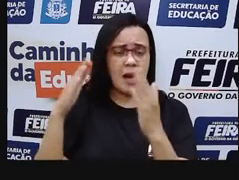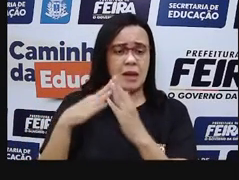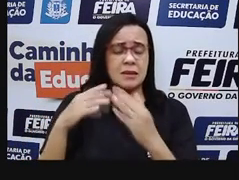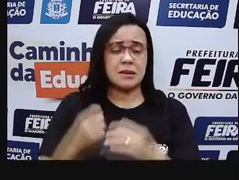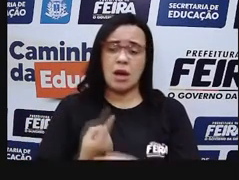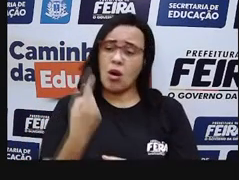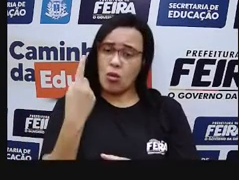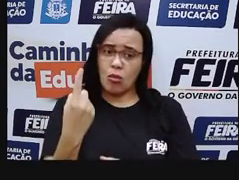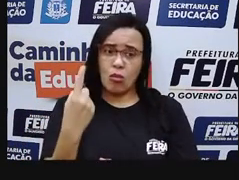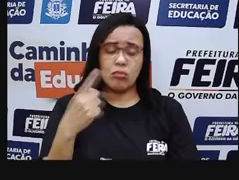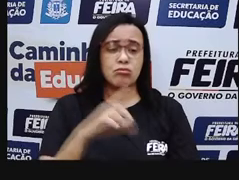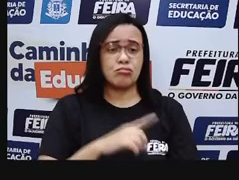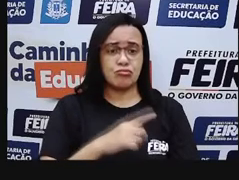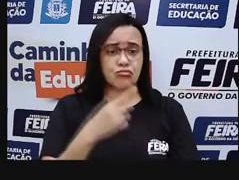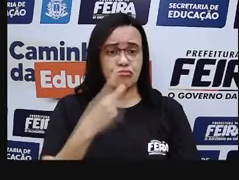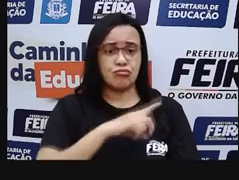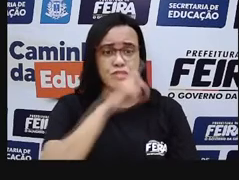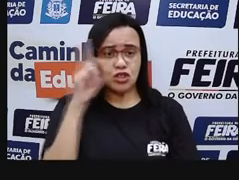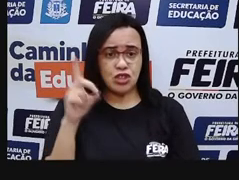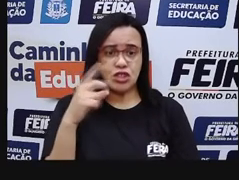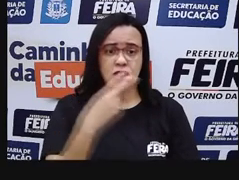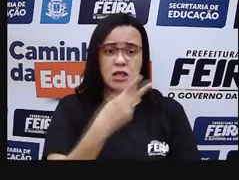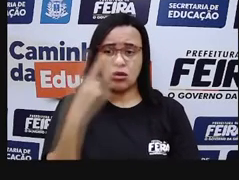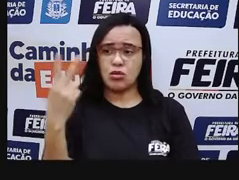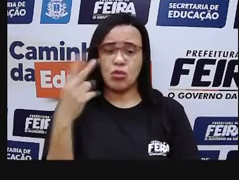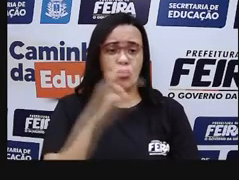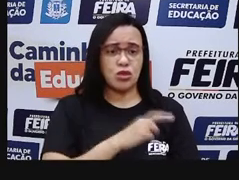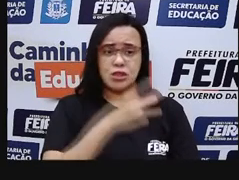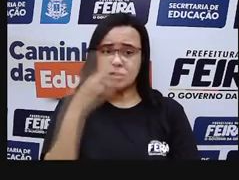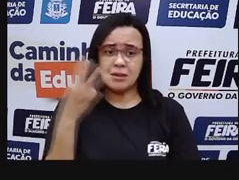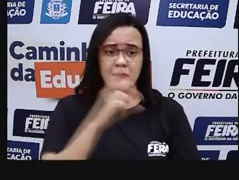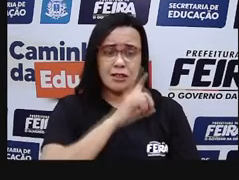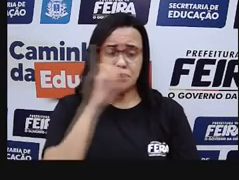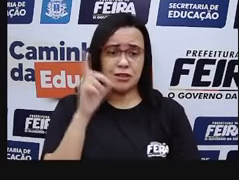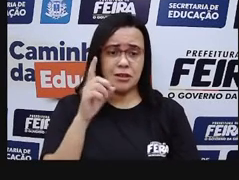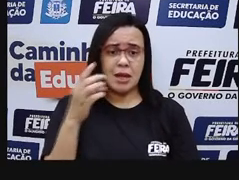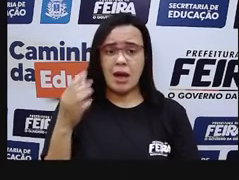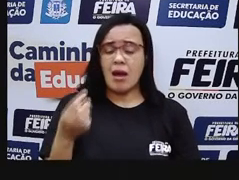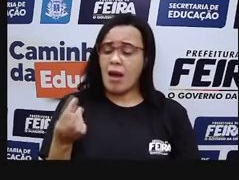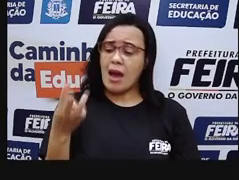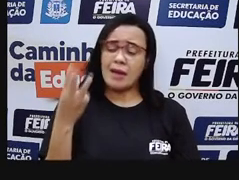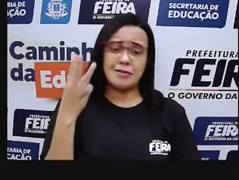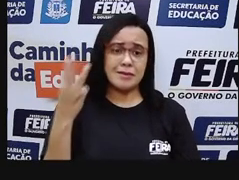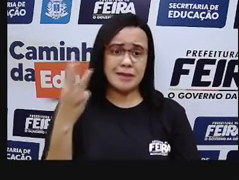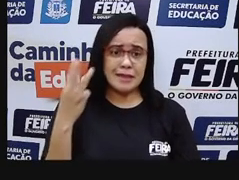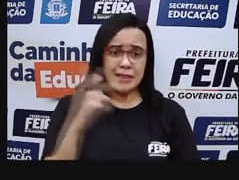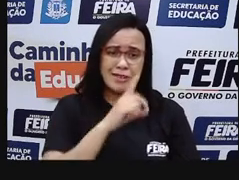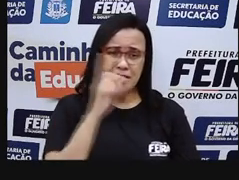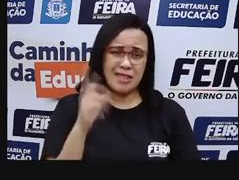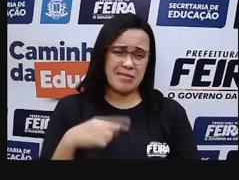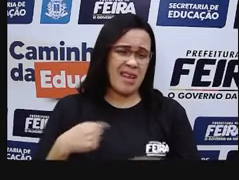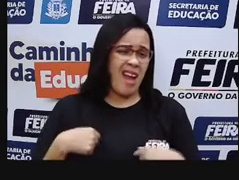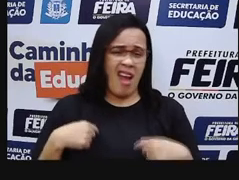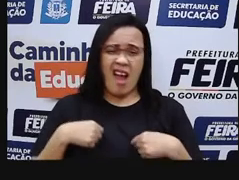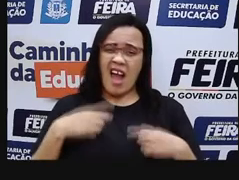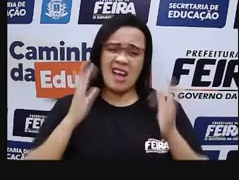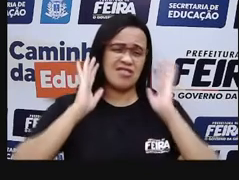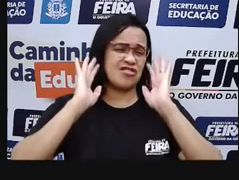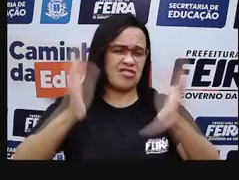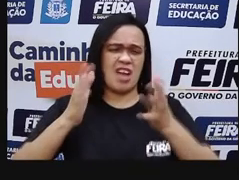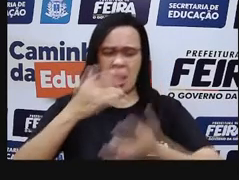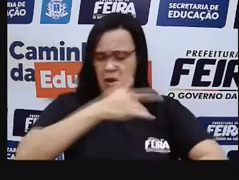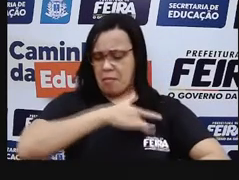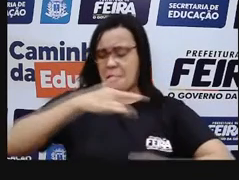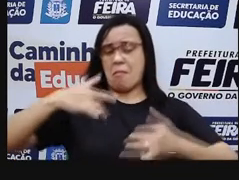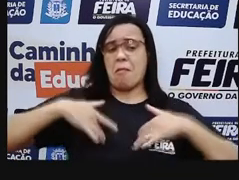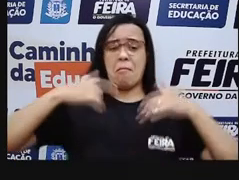um dia o 2 dias por três dias quando chegou no terceiro dia por uns treco disse não tá bem não